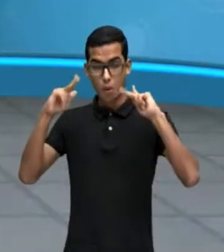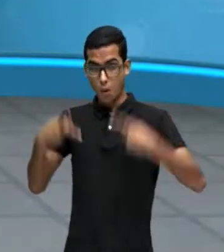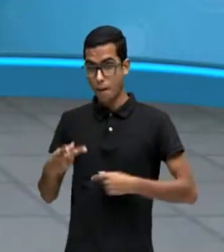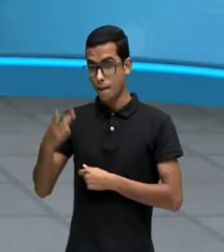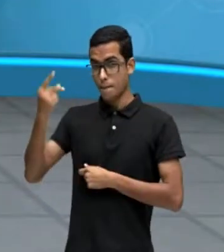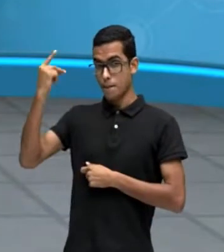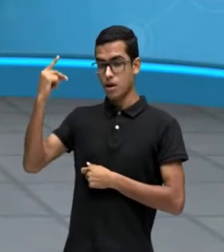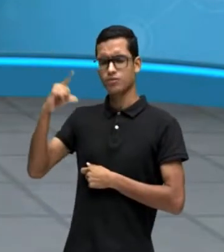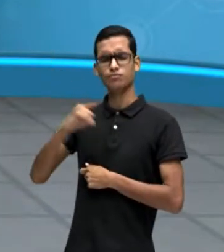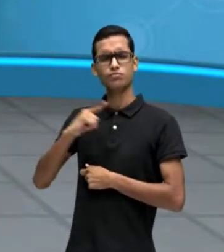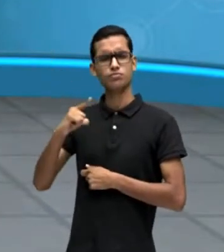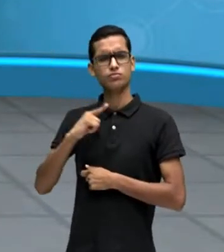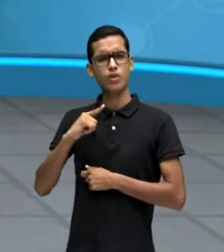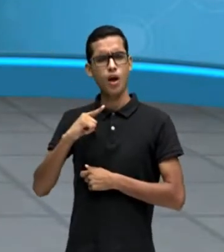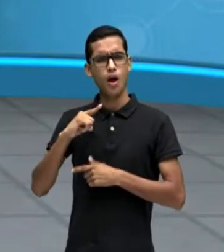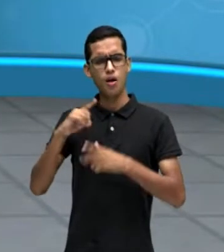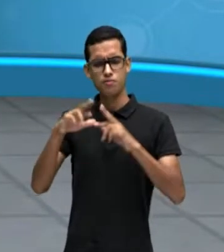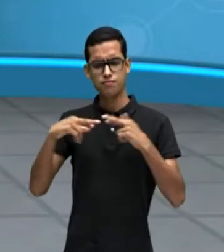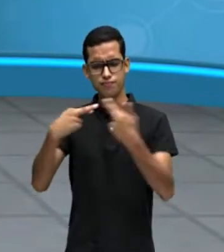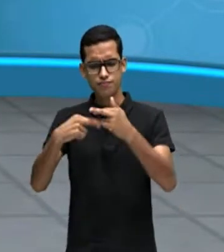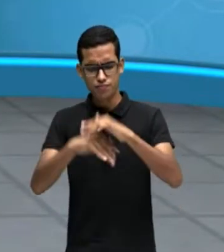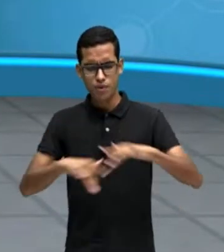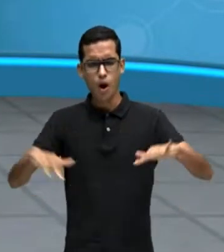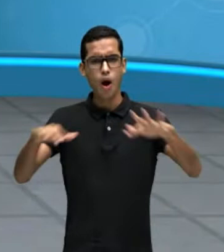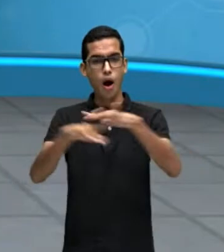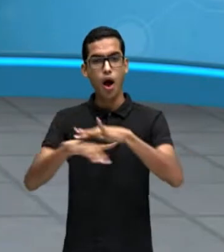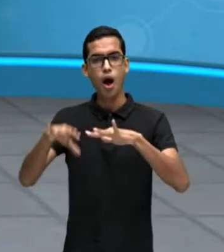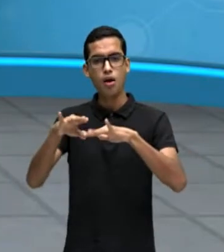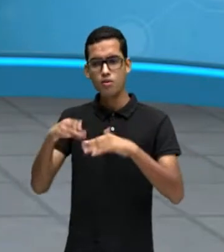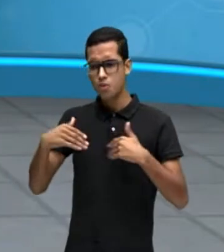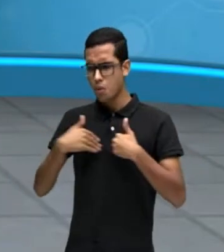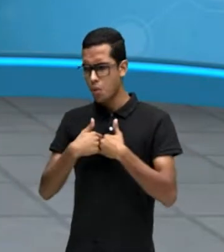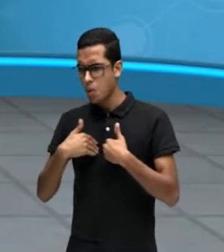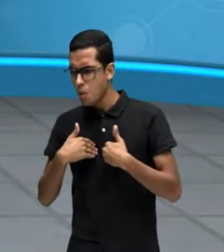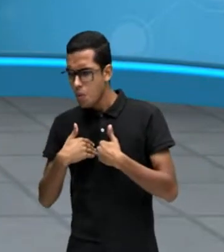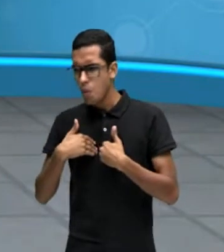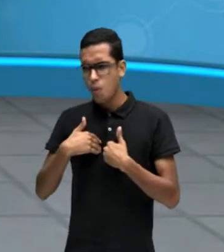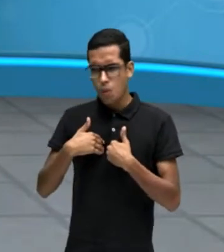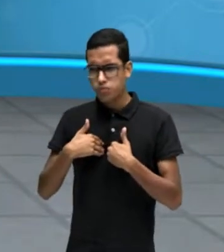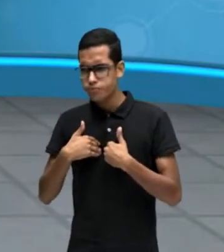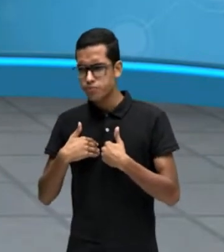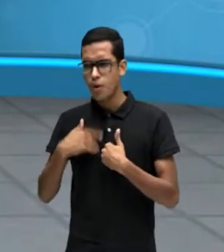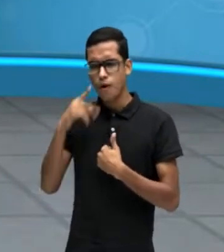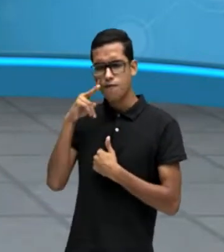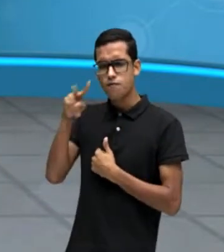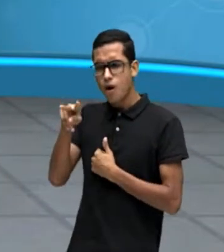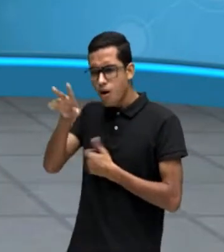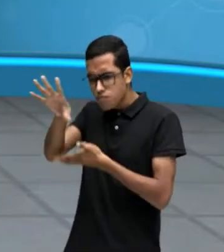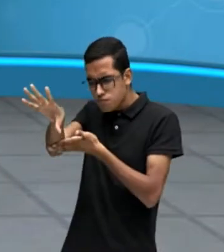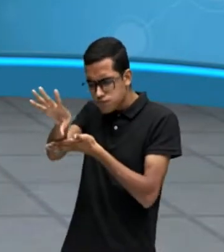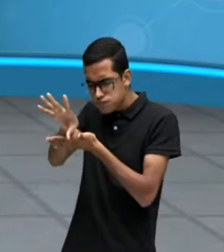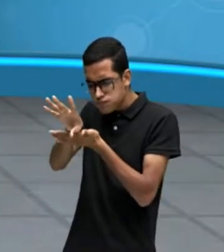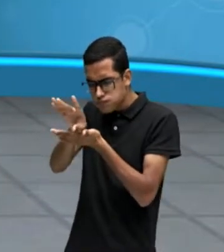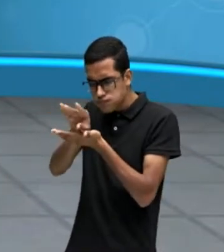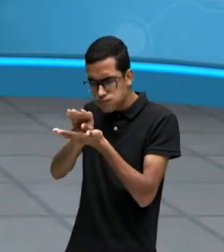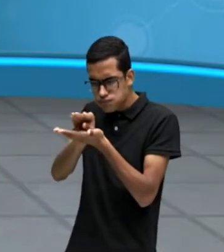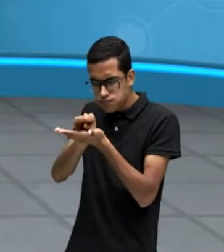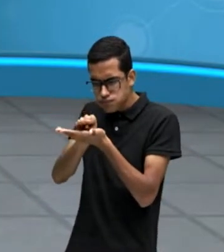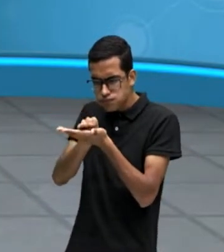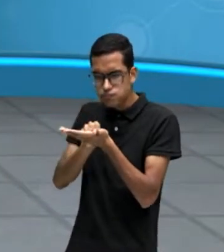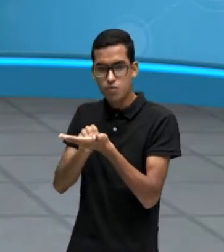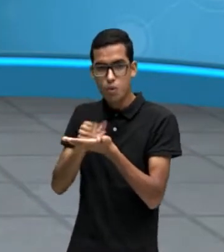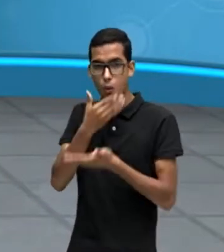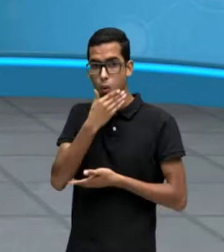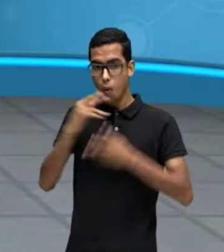ele fazia a imitação dos animais, desses animais que a gente viu aqui, os desenhos, porque ele tentava se aproximar